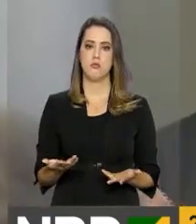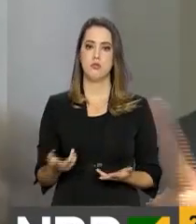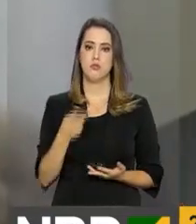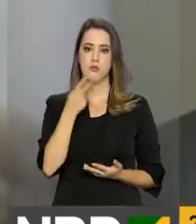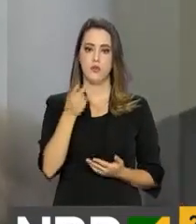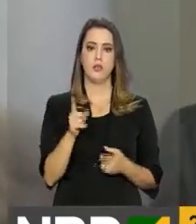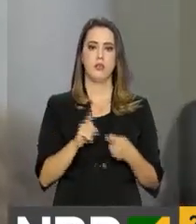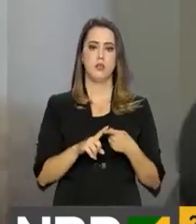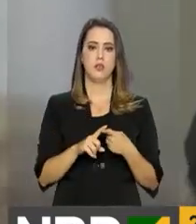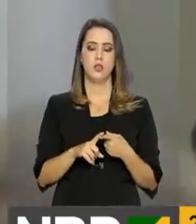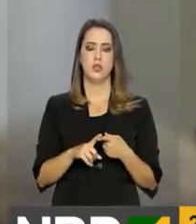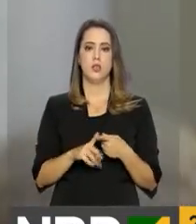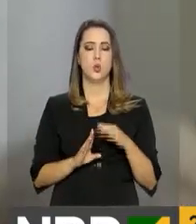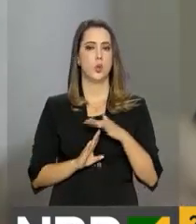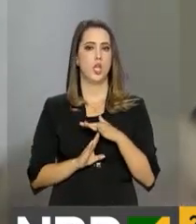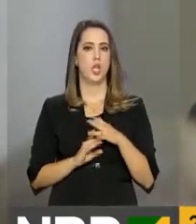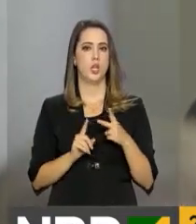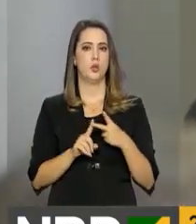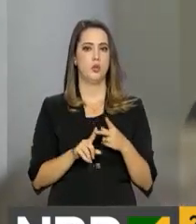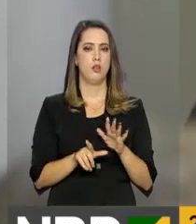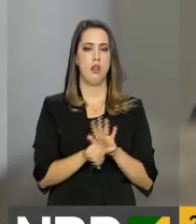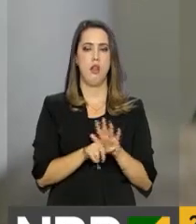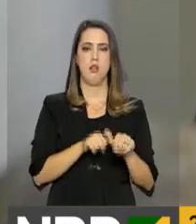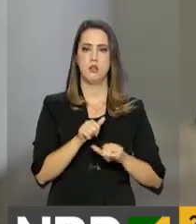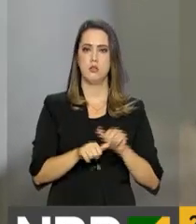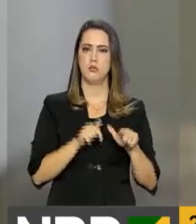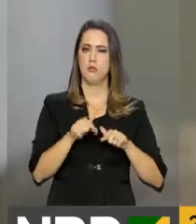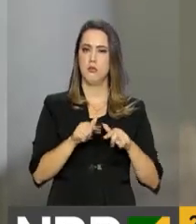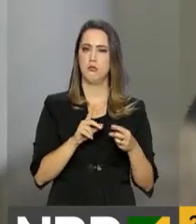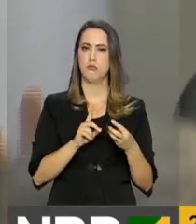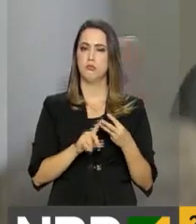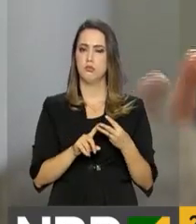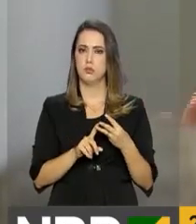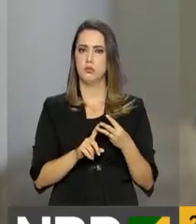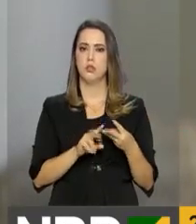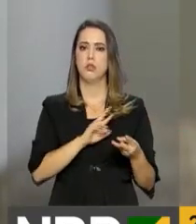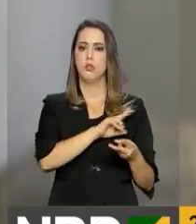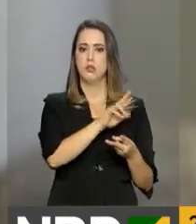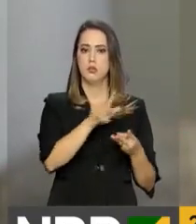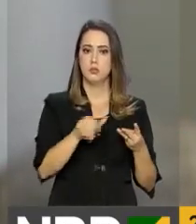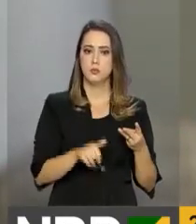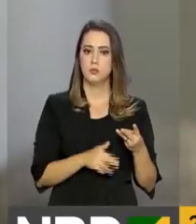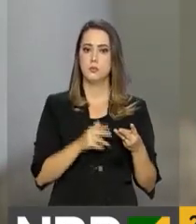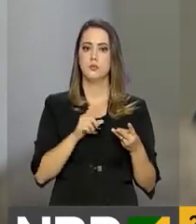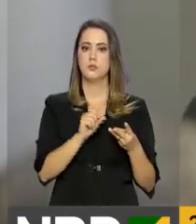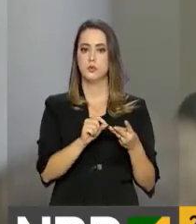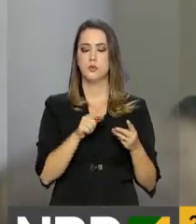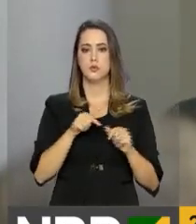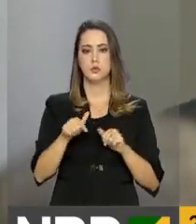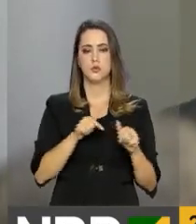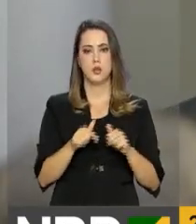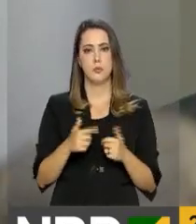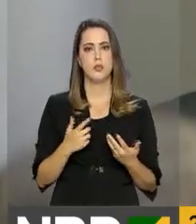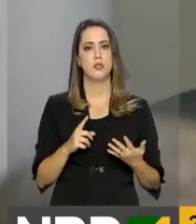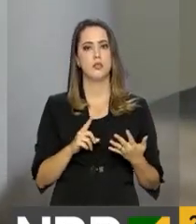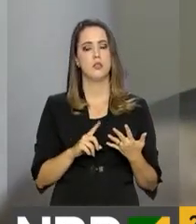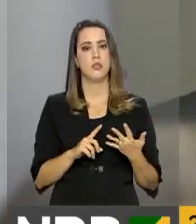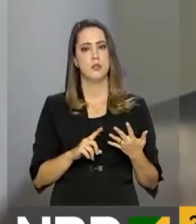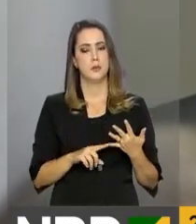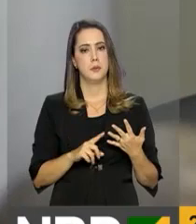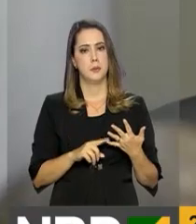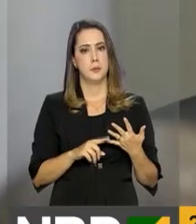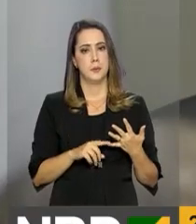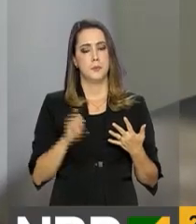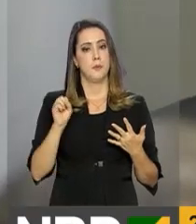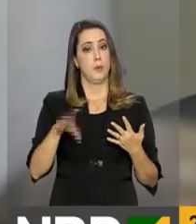do teto, da reforma trabalhista, das colaterais da reforma trabalhista, da